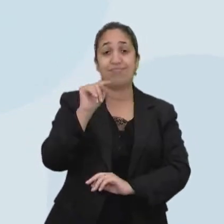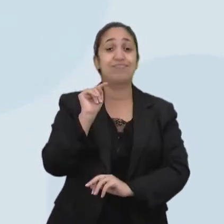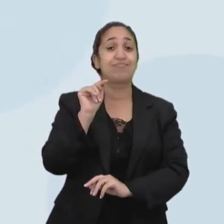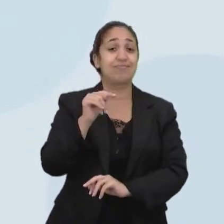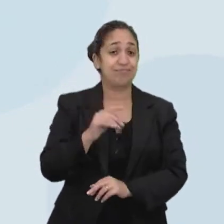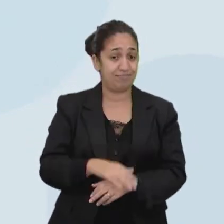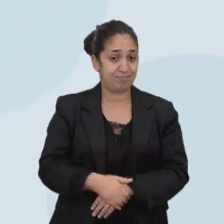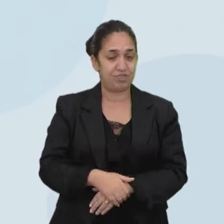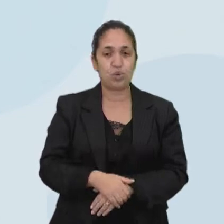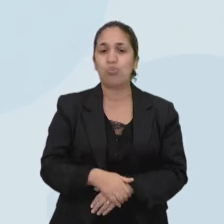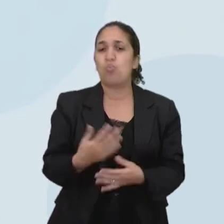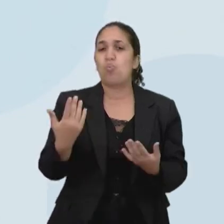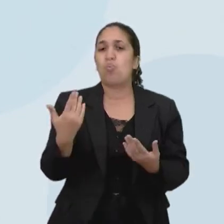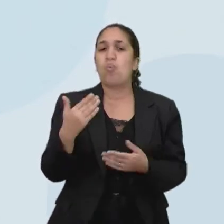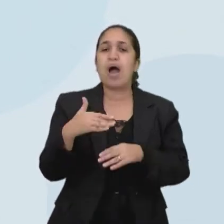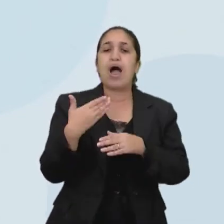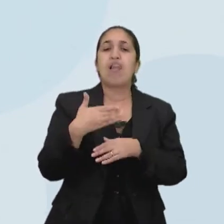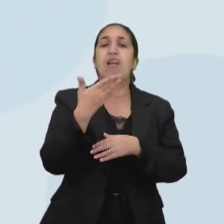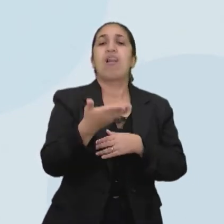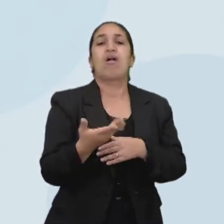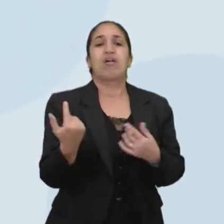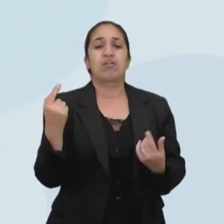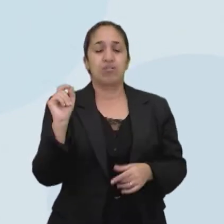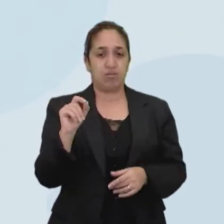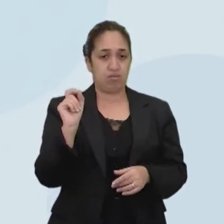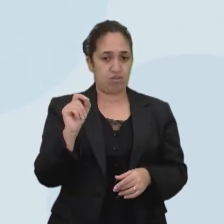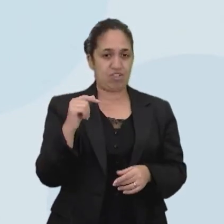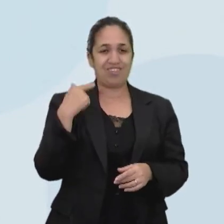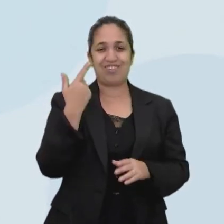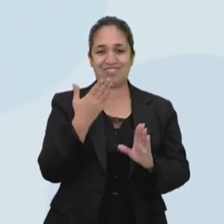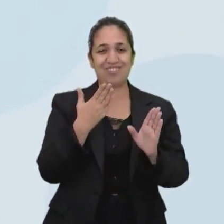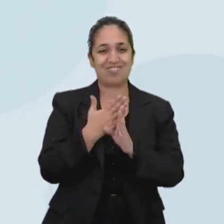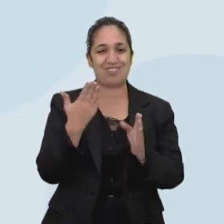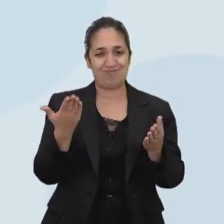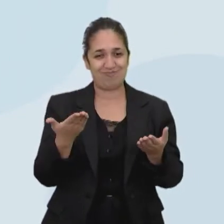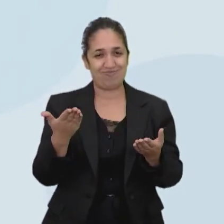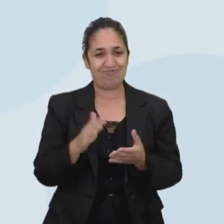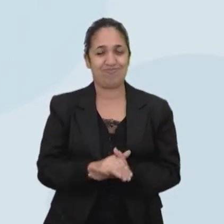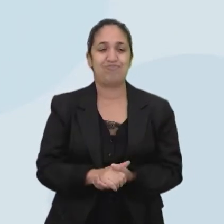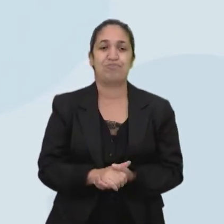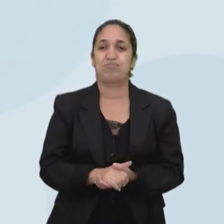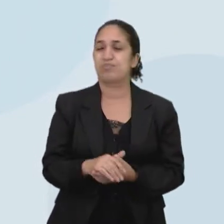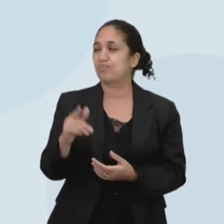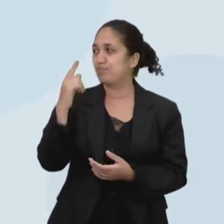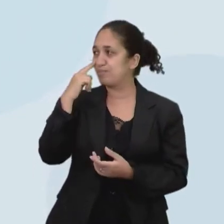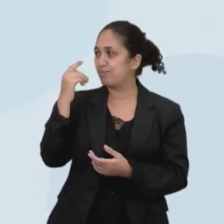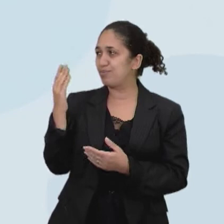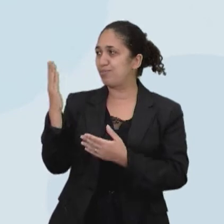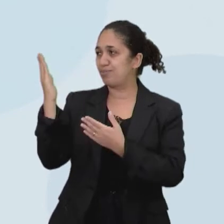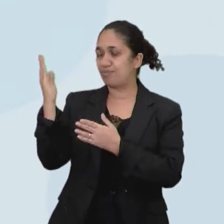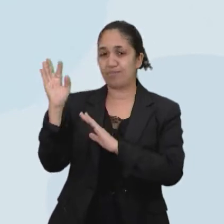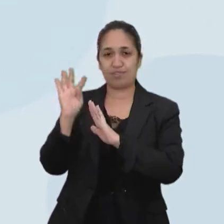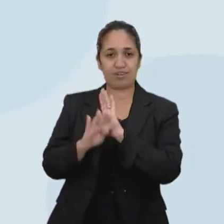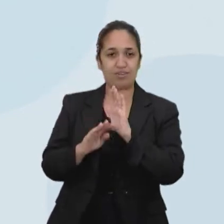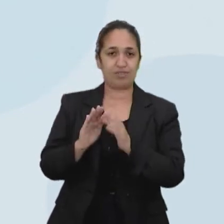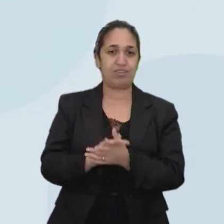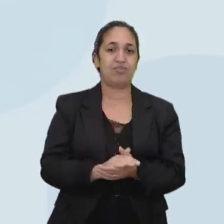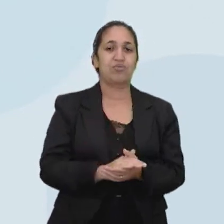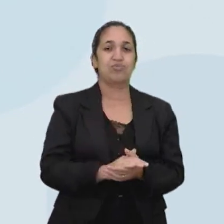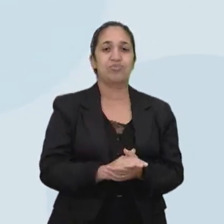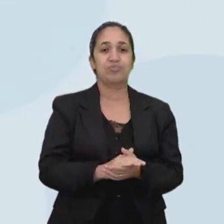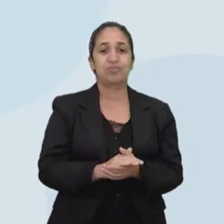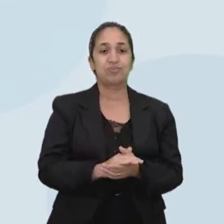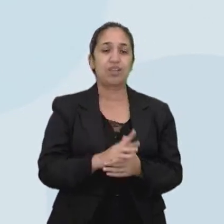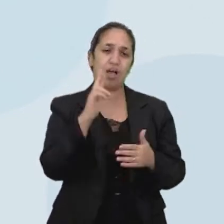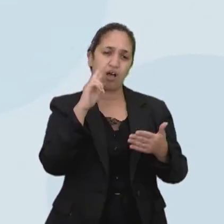tá? Ou tem algo além disso? Vamos descobrir então na nossa aula. Vamos ao texto então. Revisão,